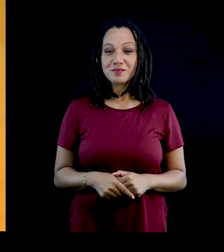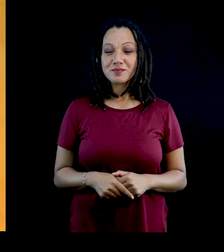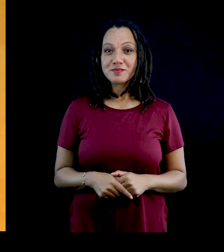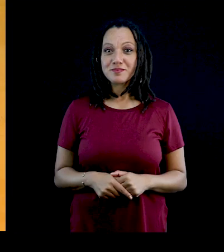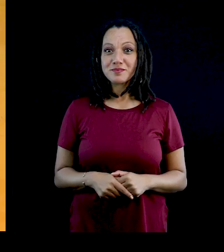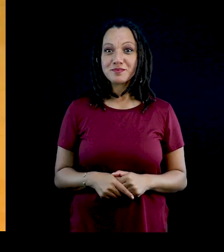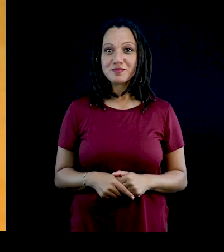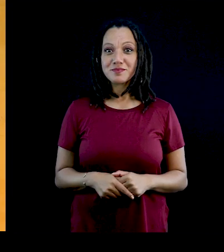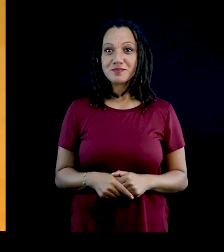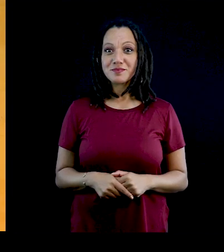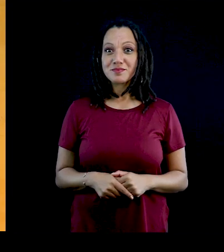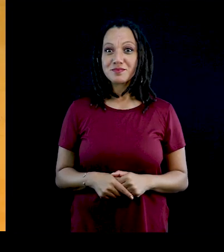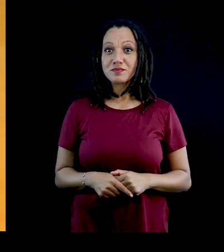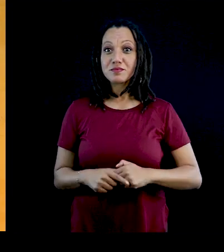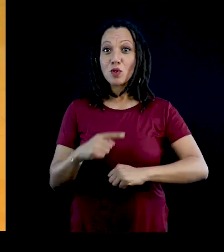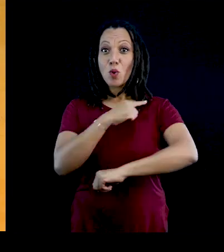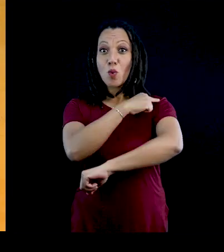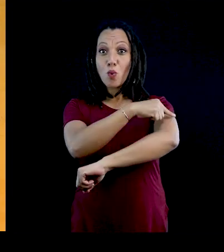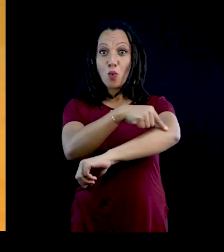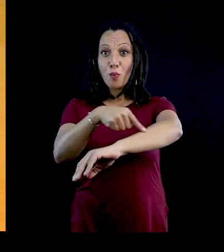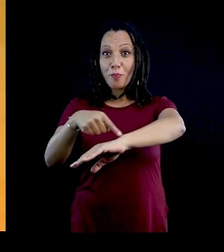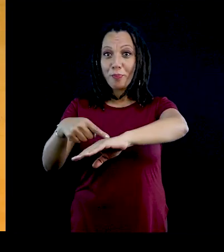E agora eu vou fazer os braços.